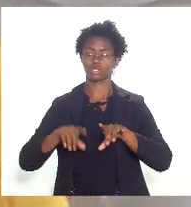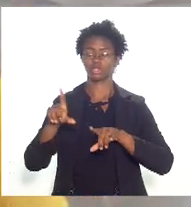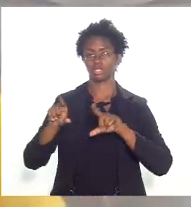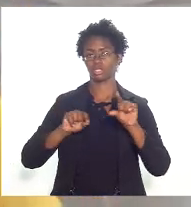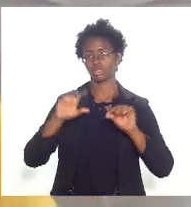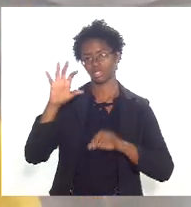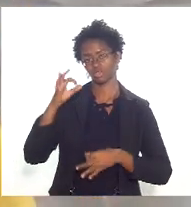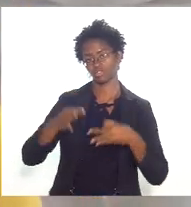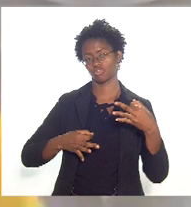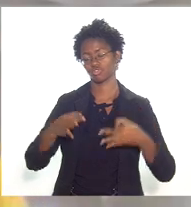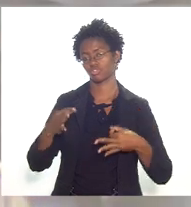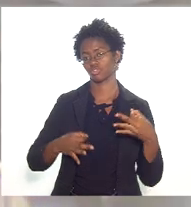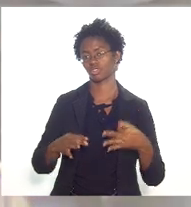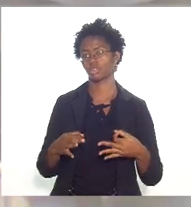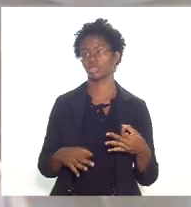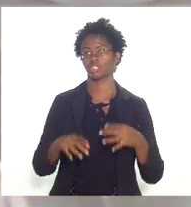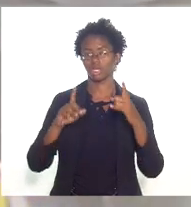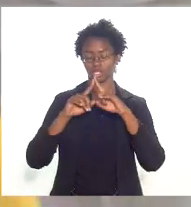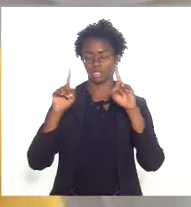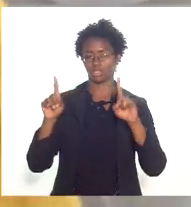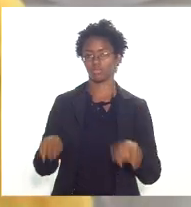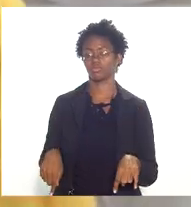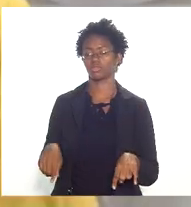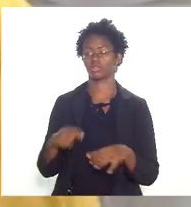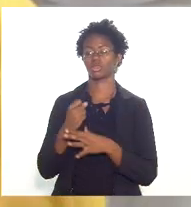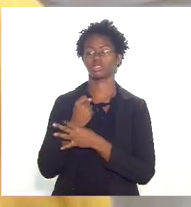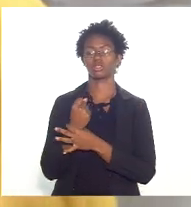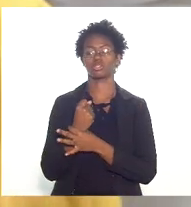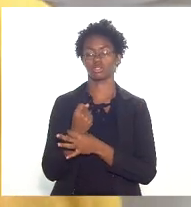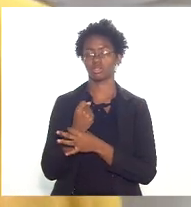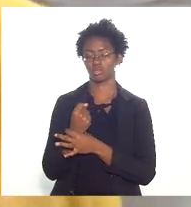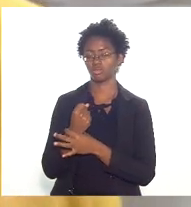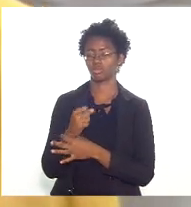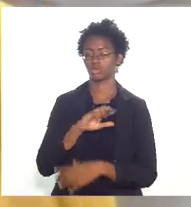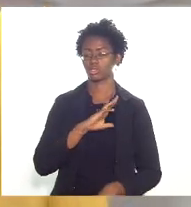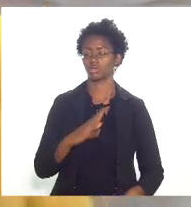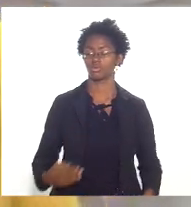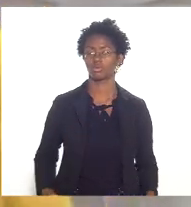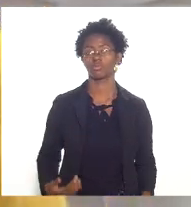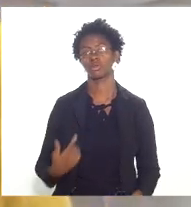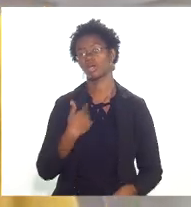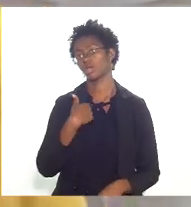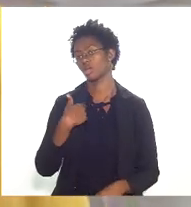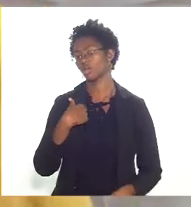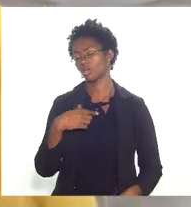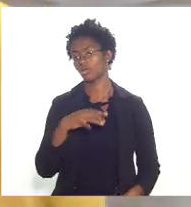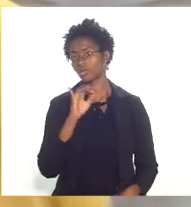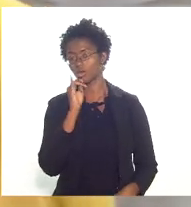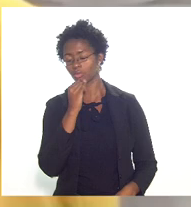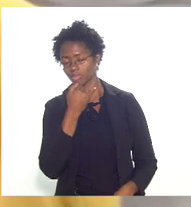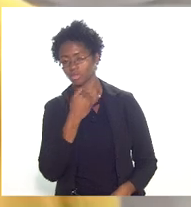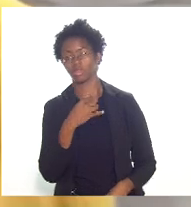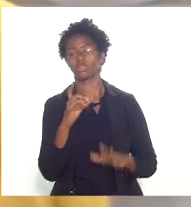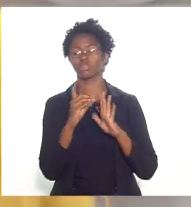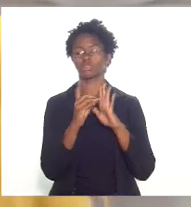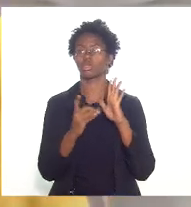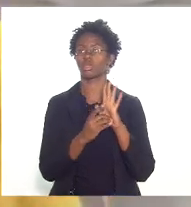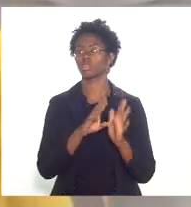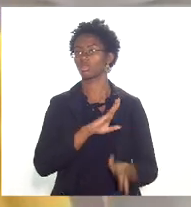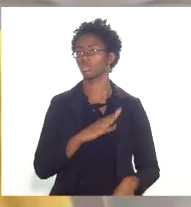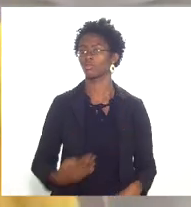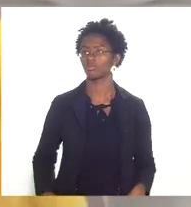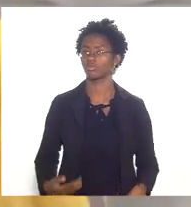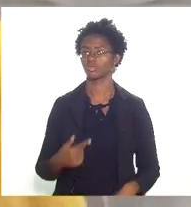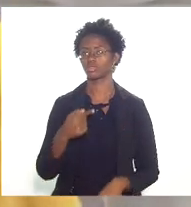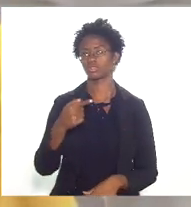e dos Funcionários e daqui a pouco a quero lamentar o decreto do governador de Sete de Abril